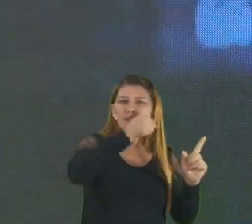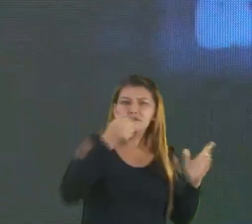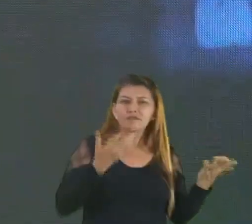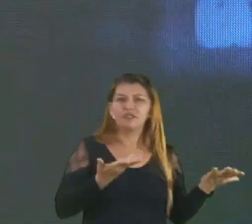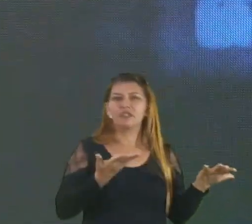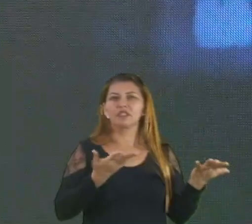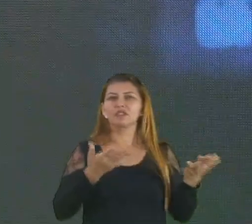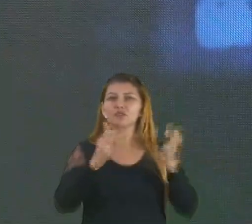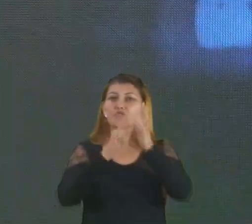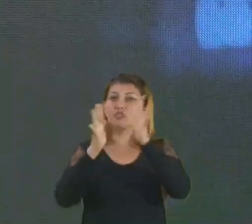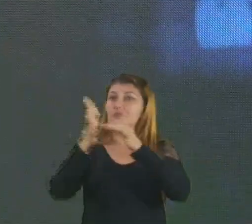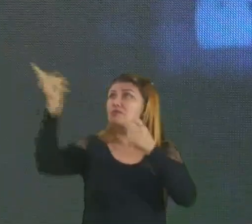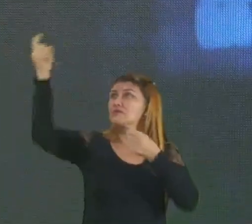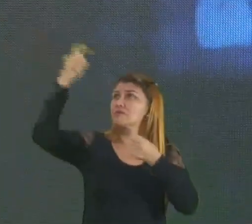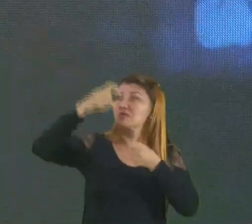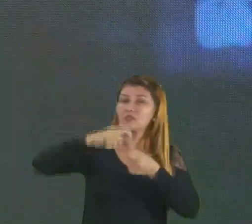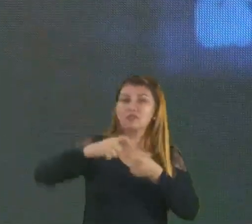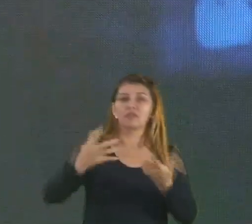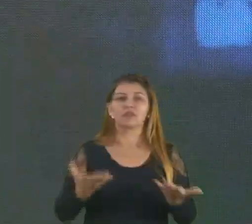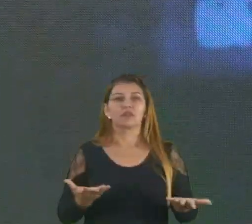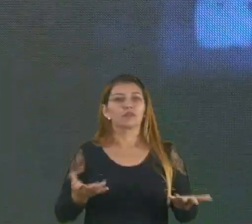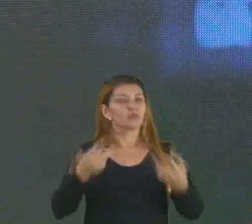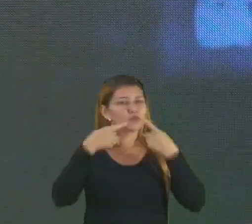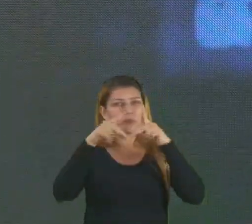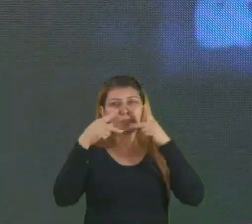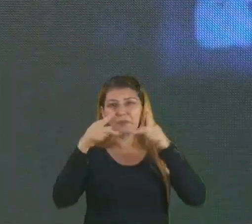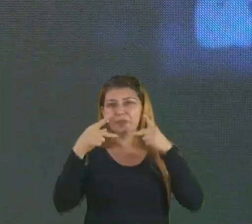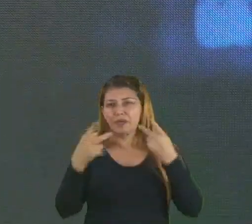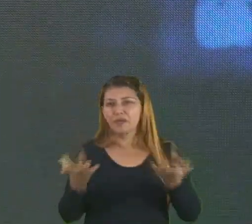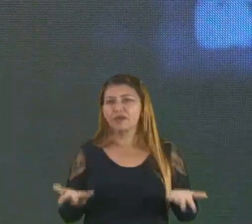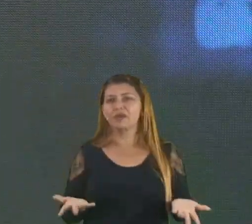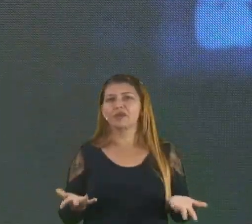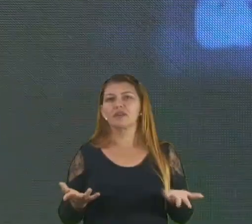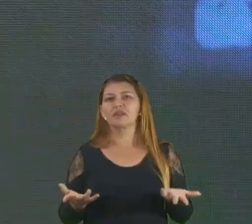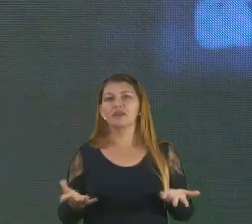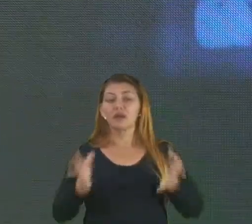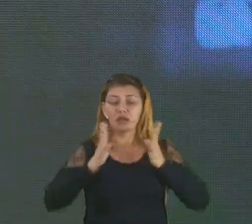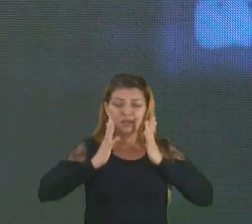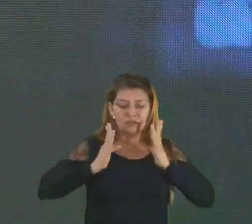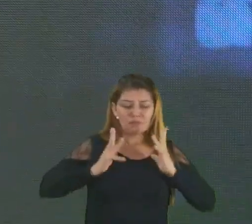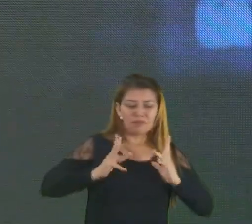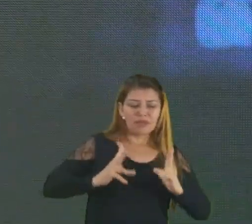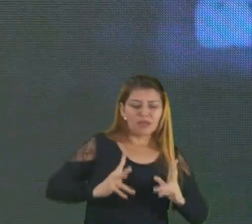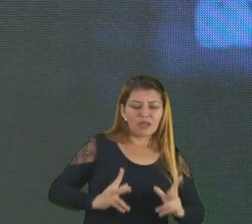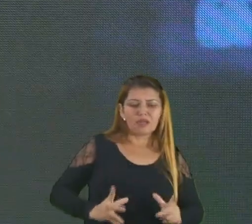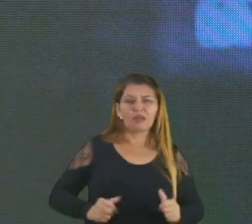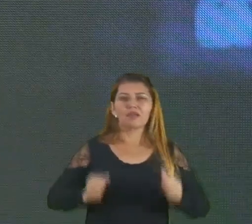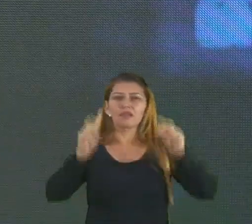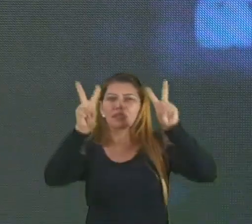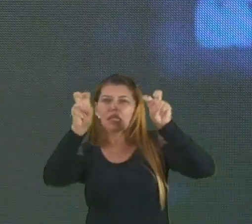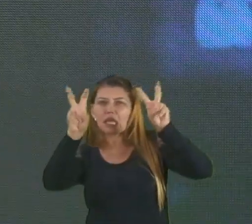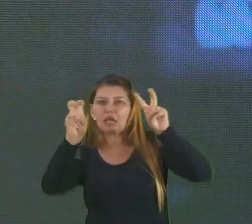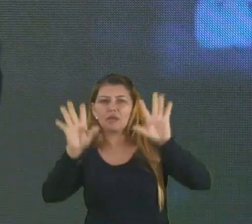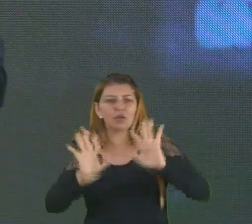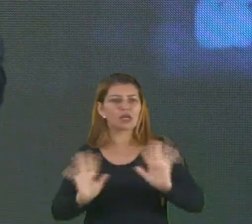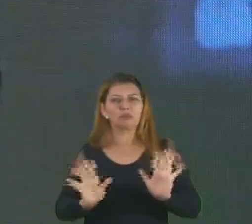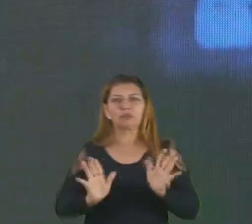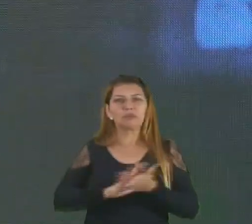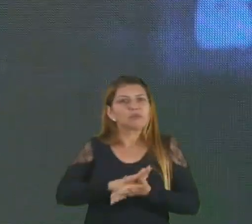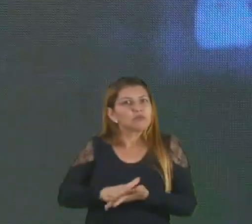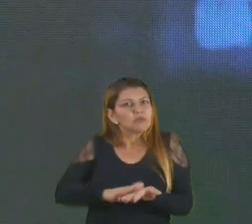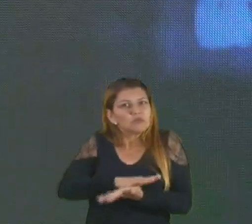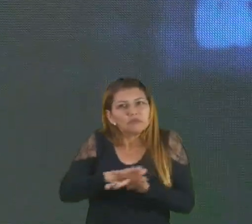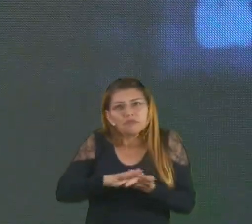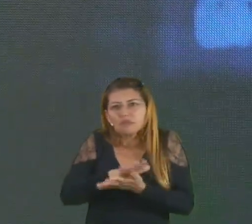Cristo. Sermões de santidade já não são mais populares. Não, a melhor